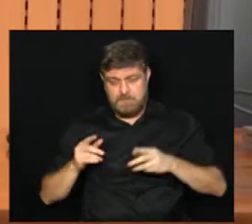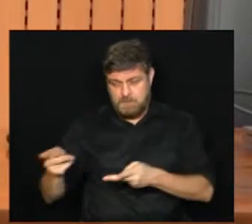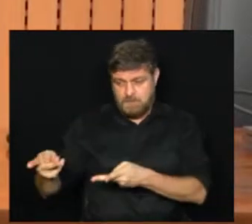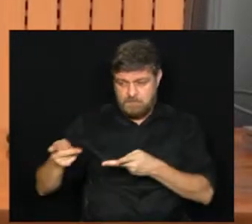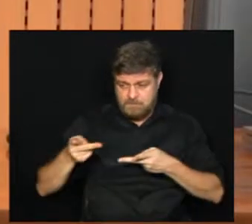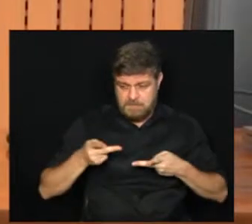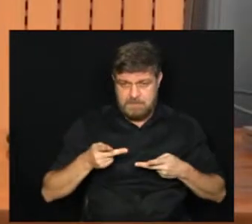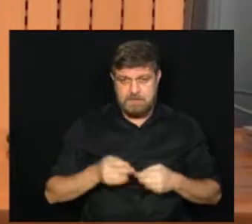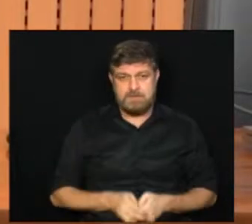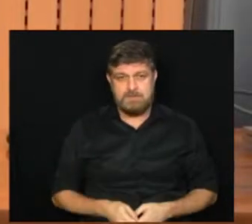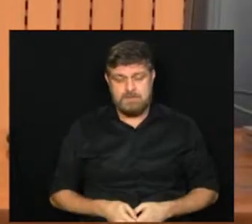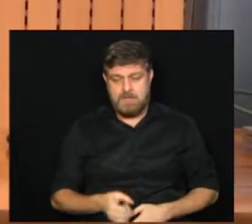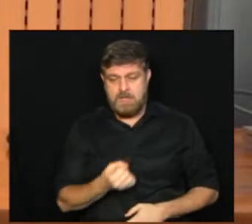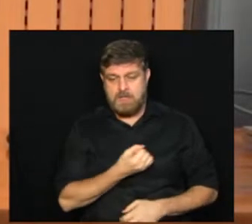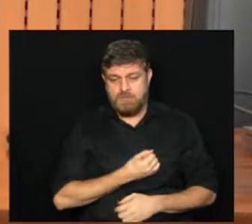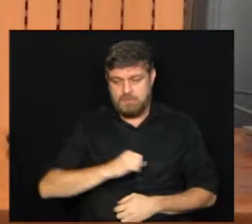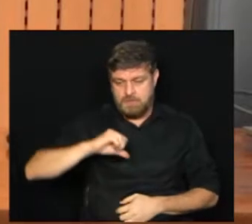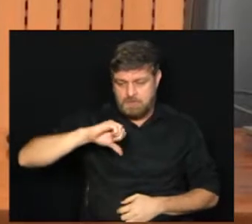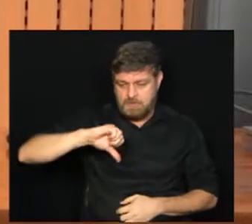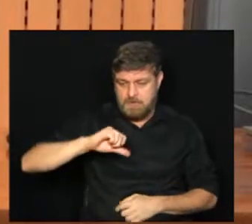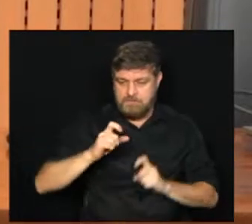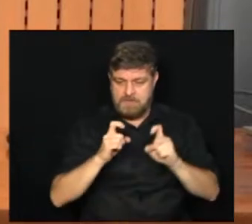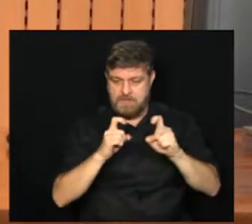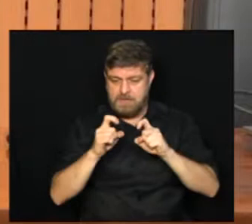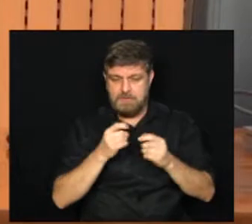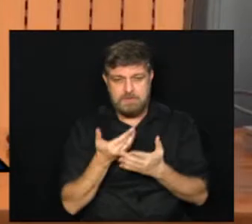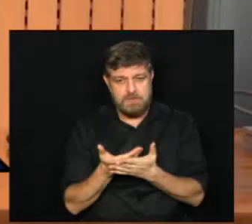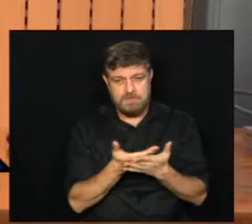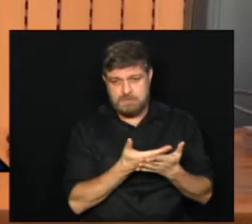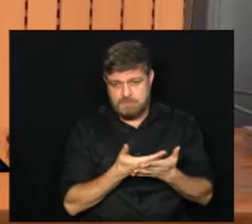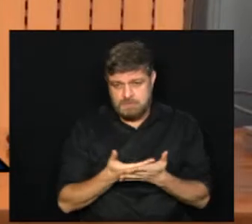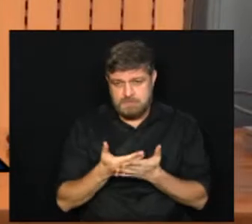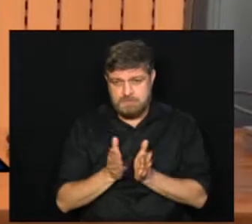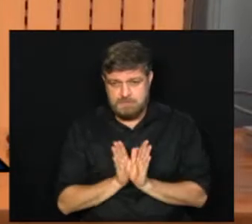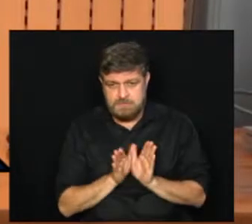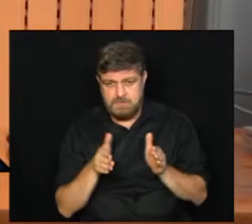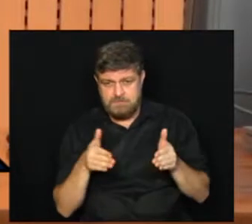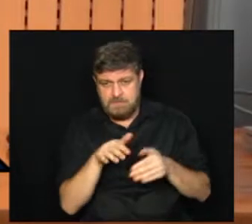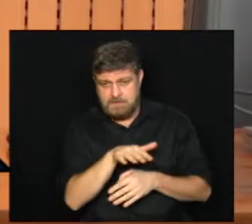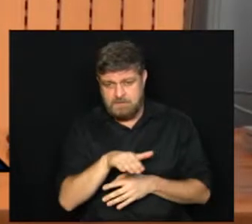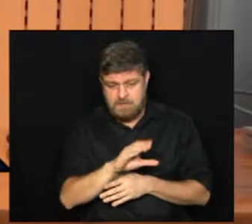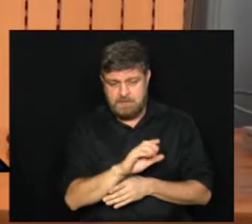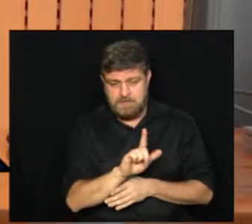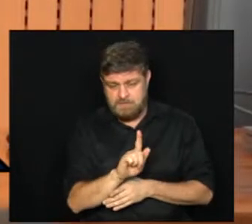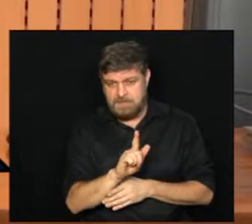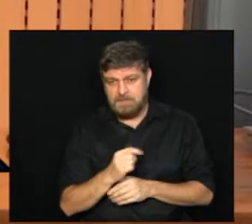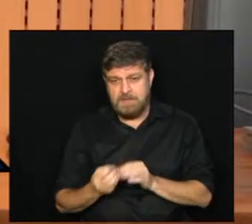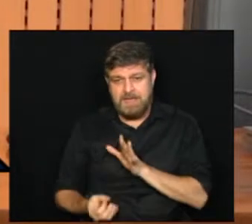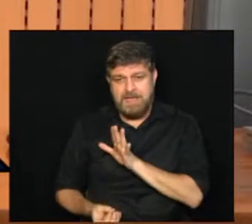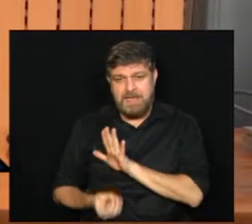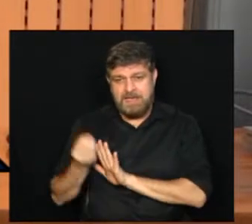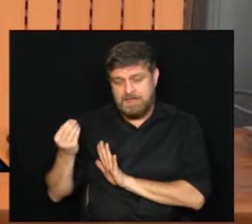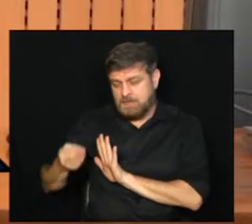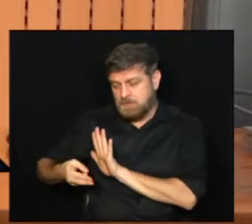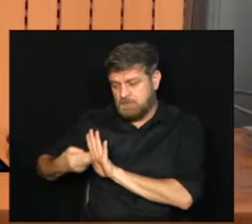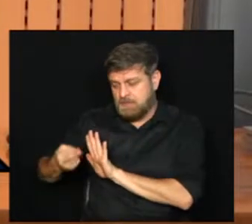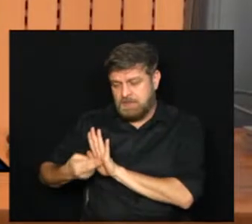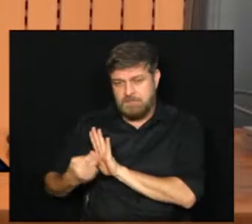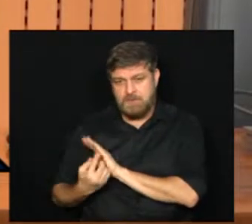que é a 9ª reunião da Comissão Especial de Estudos, que é através do requerimento